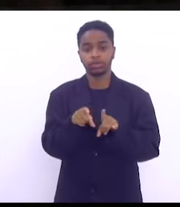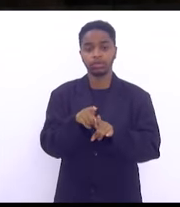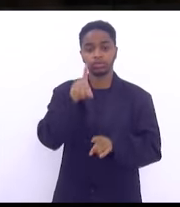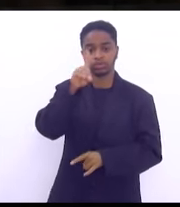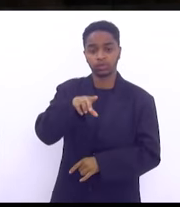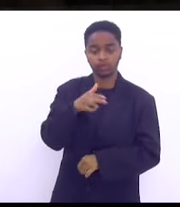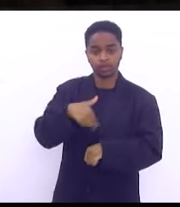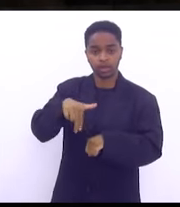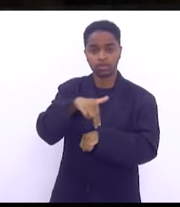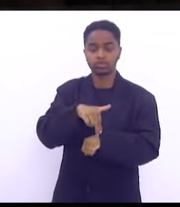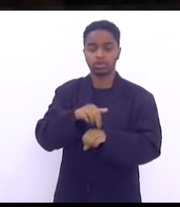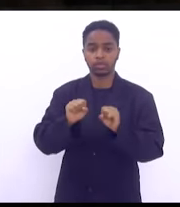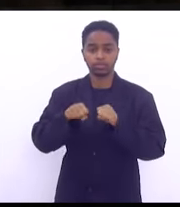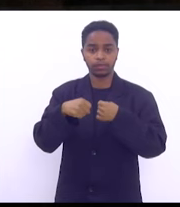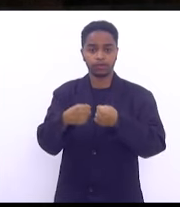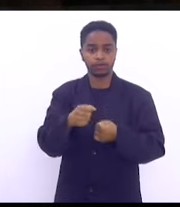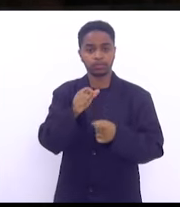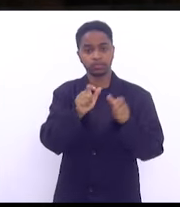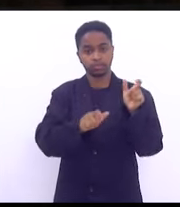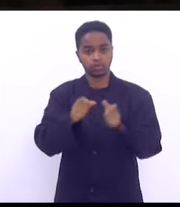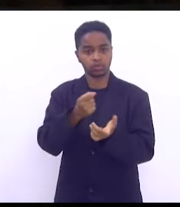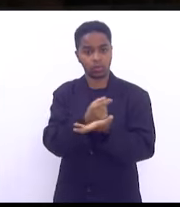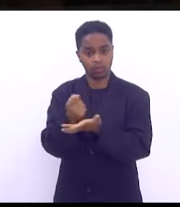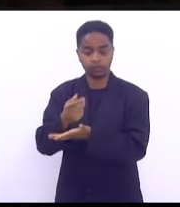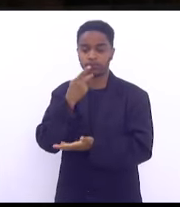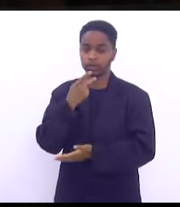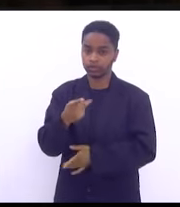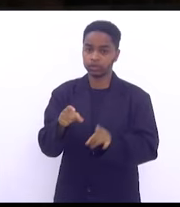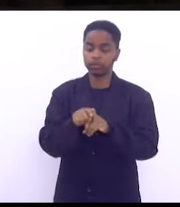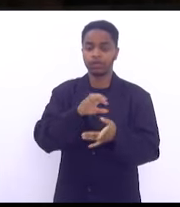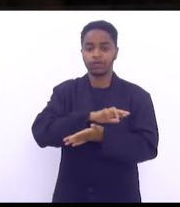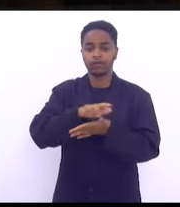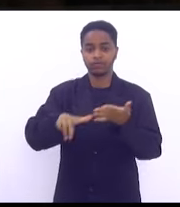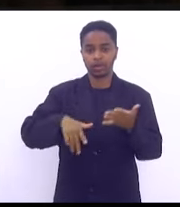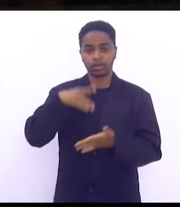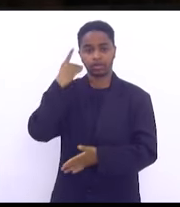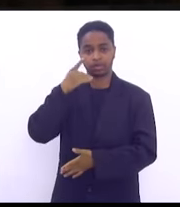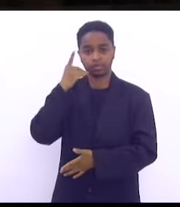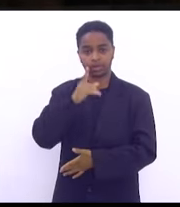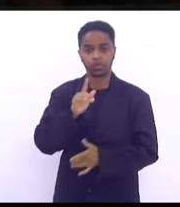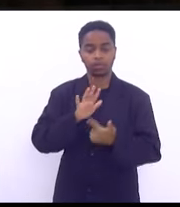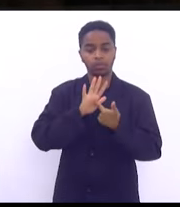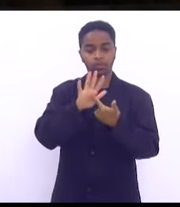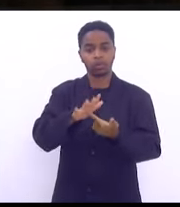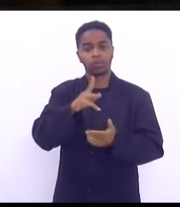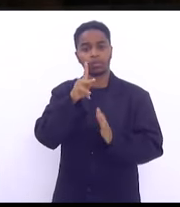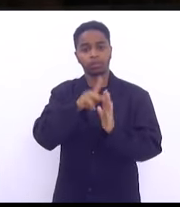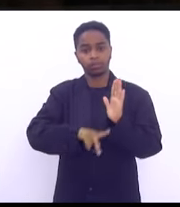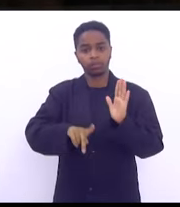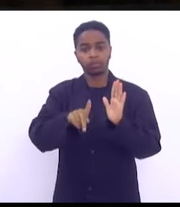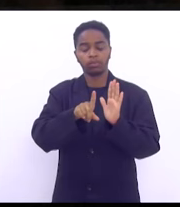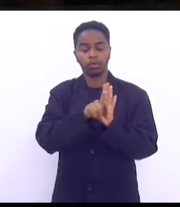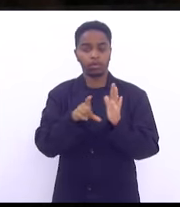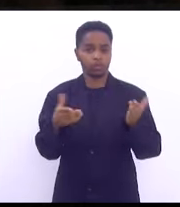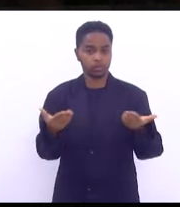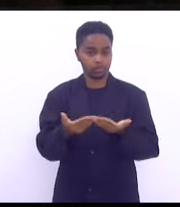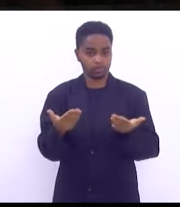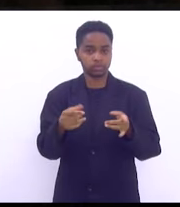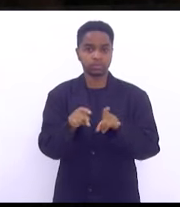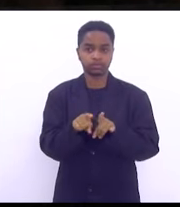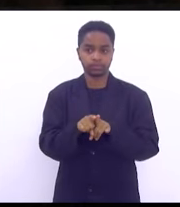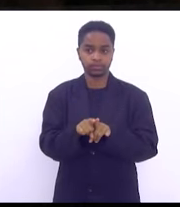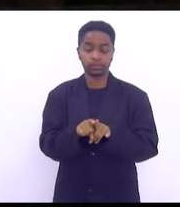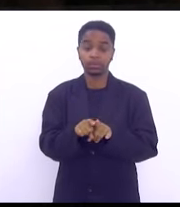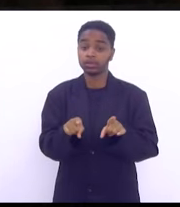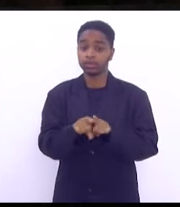falou, diversos parlamentares se posicionaram, apresentaram projetos do dia de hoje, e a